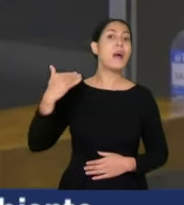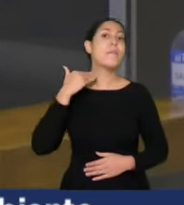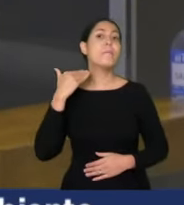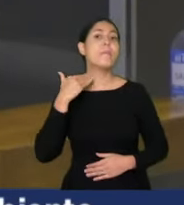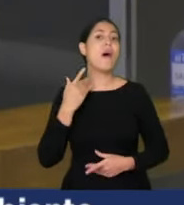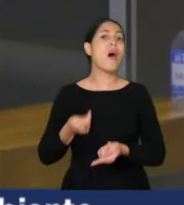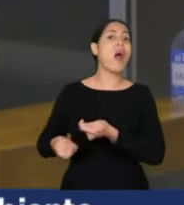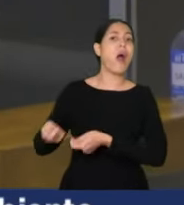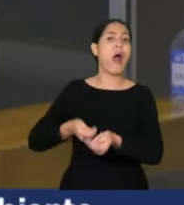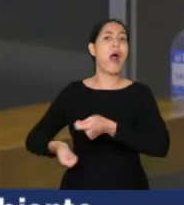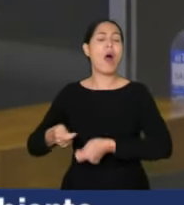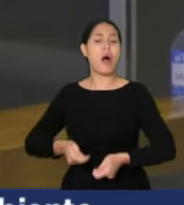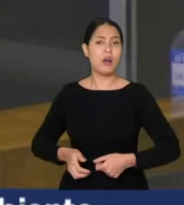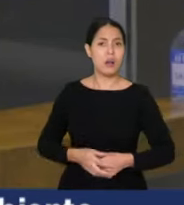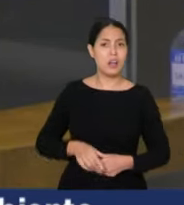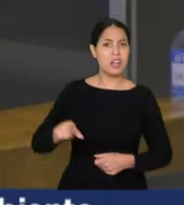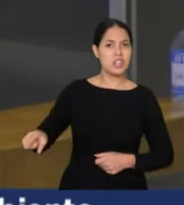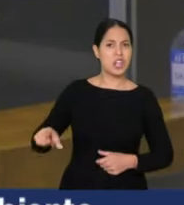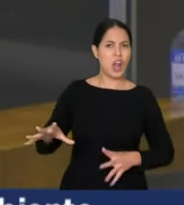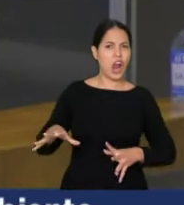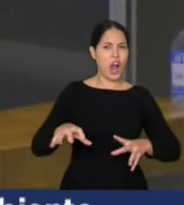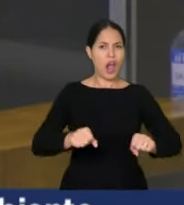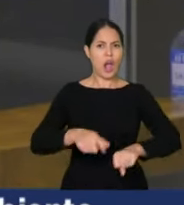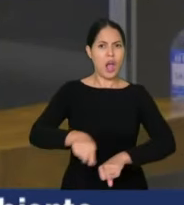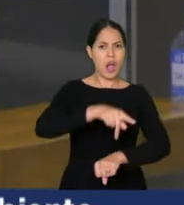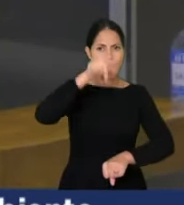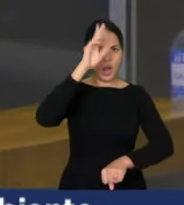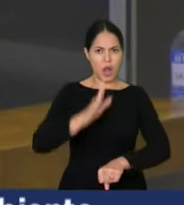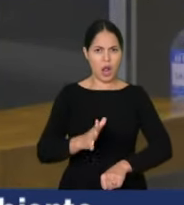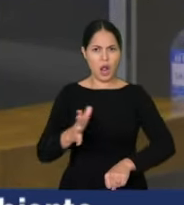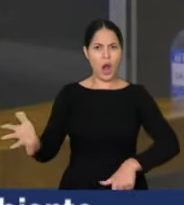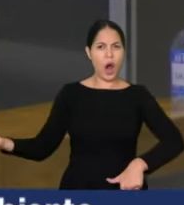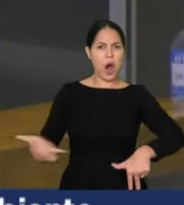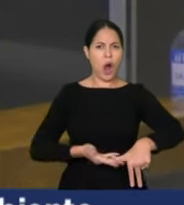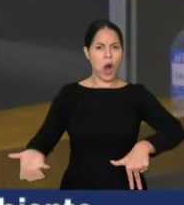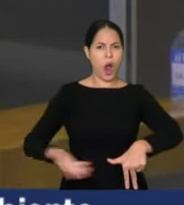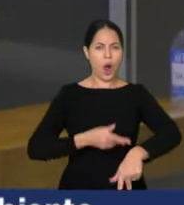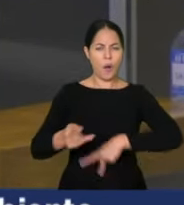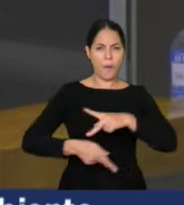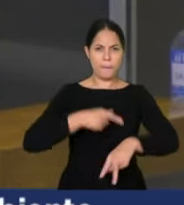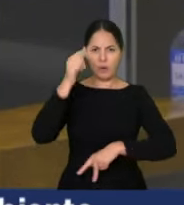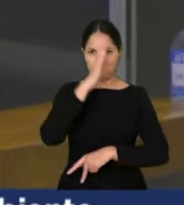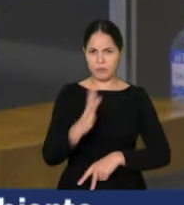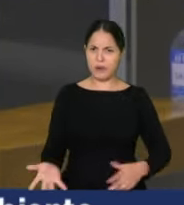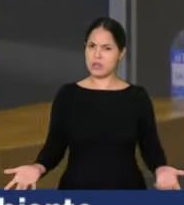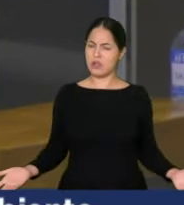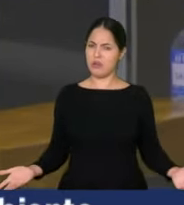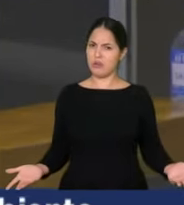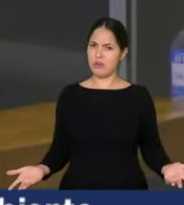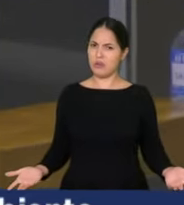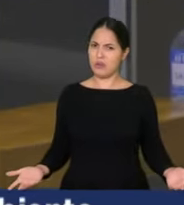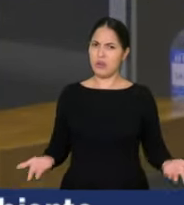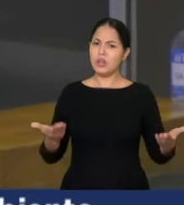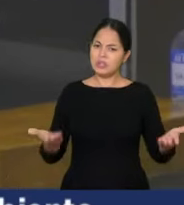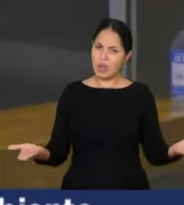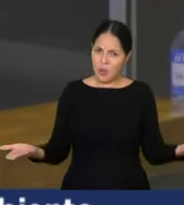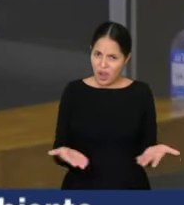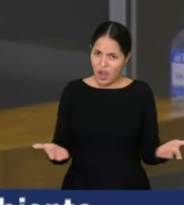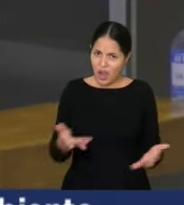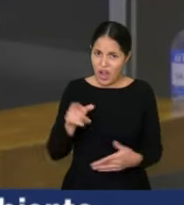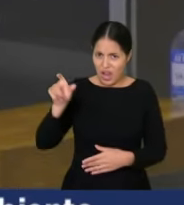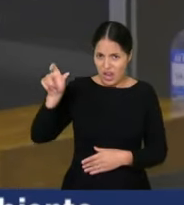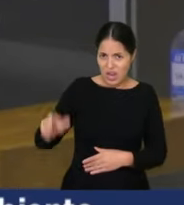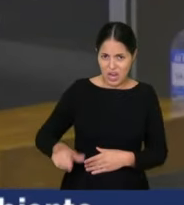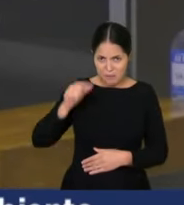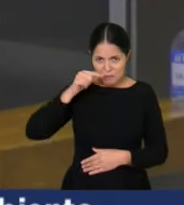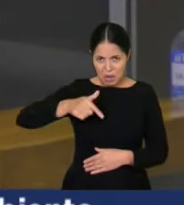apoderou do Estado para roubar o povo brasileiro. Seu Paulo Guedes entra no governo com um patrimônio